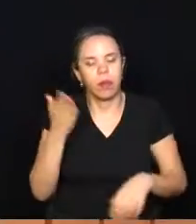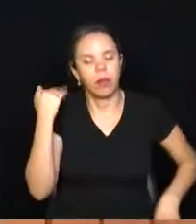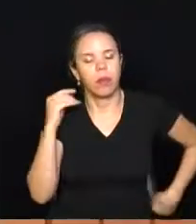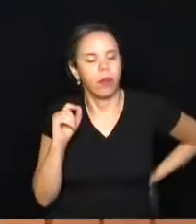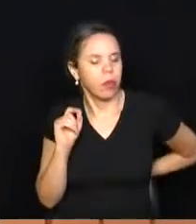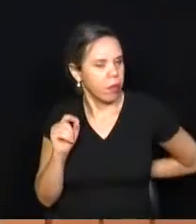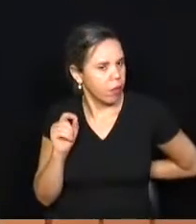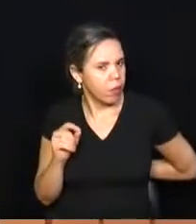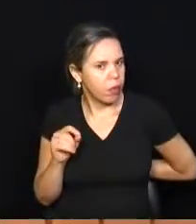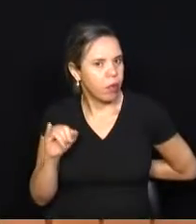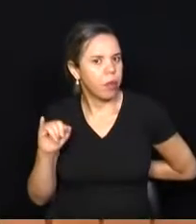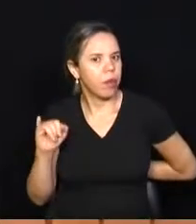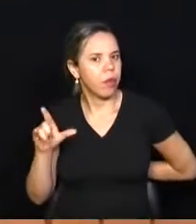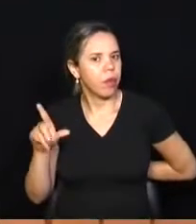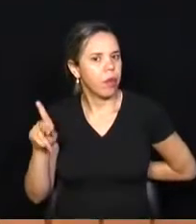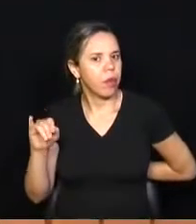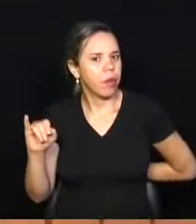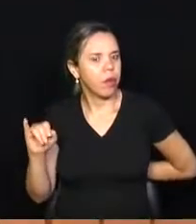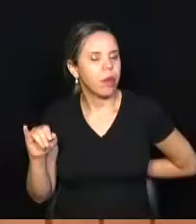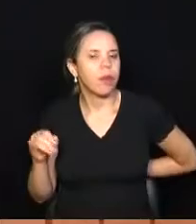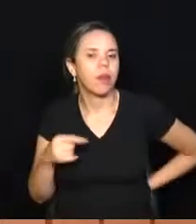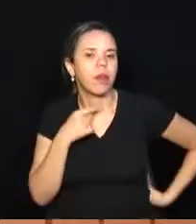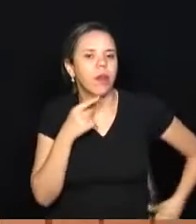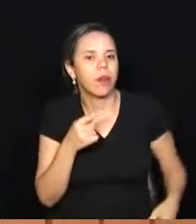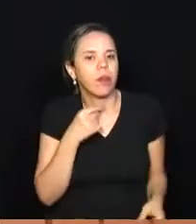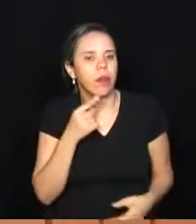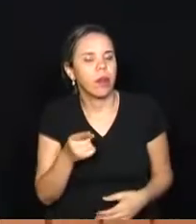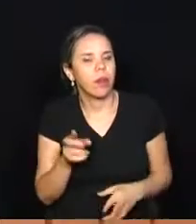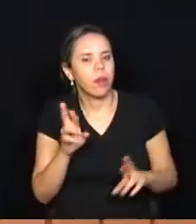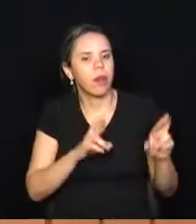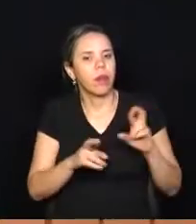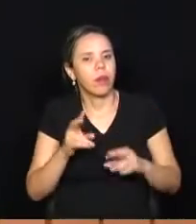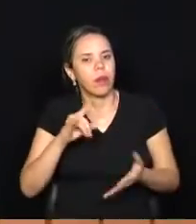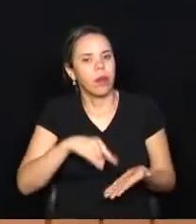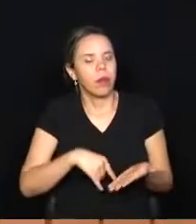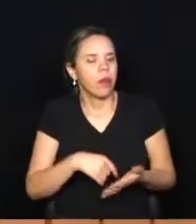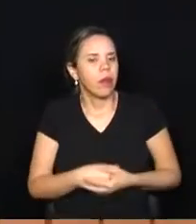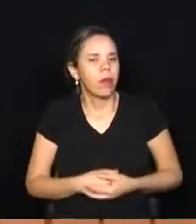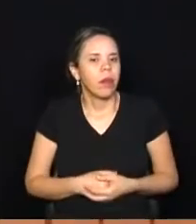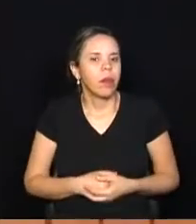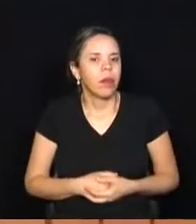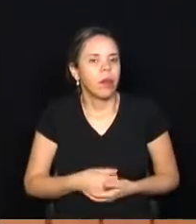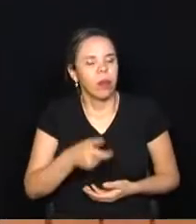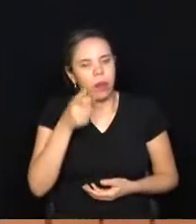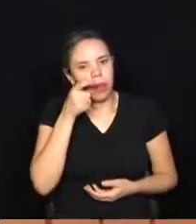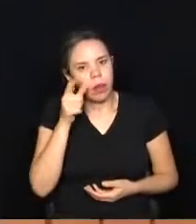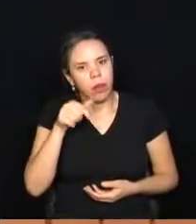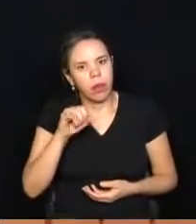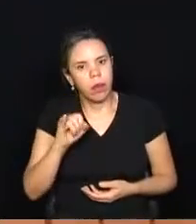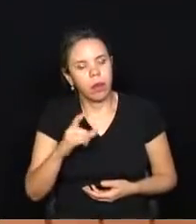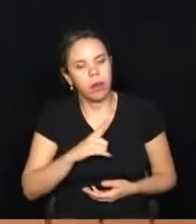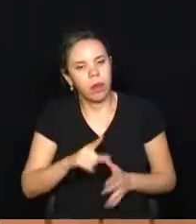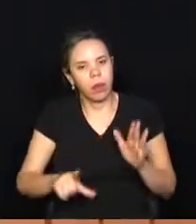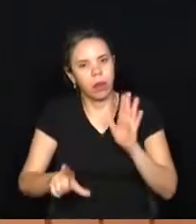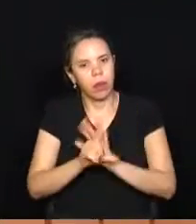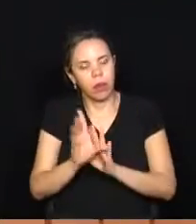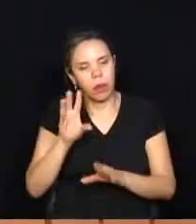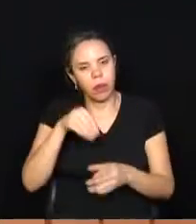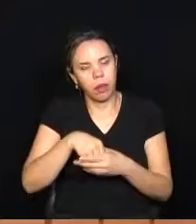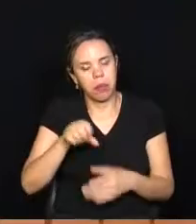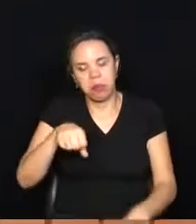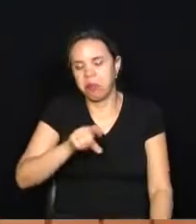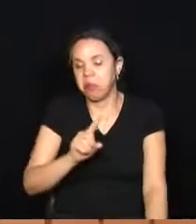saberem dessas ILPIs, questionarem, verem a documentação, verem se está legalizada ou